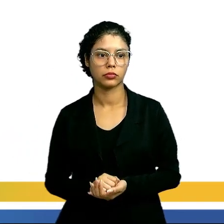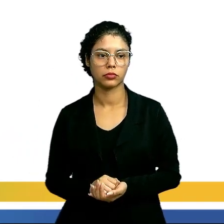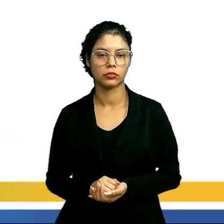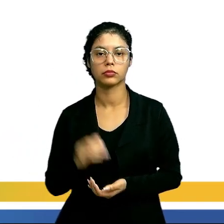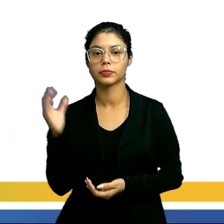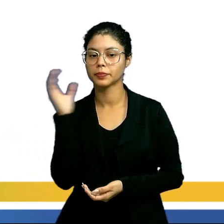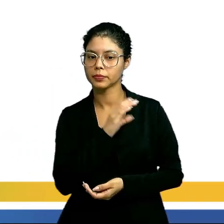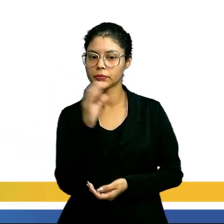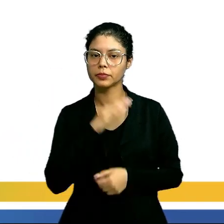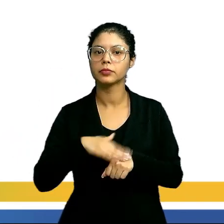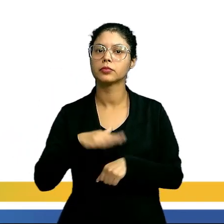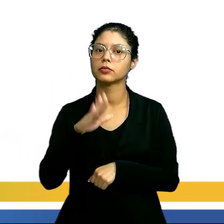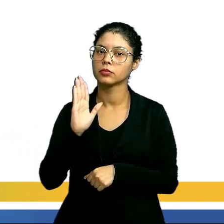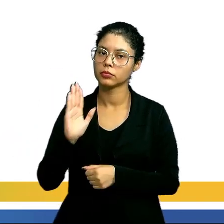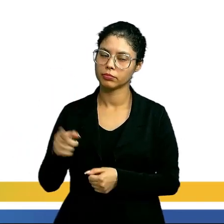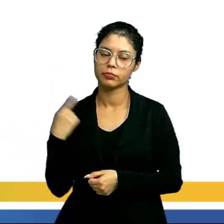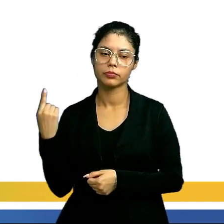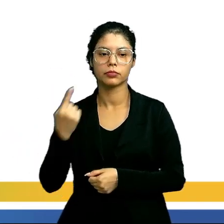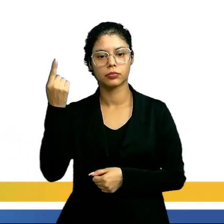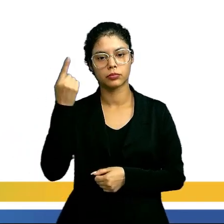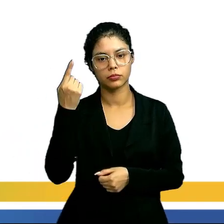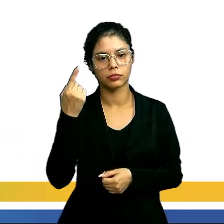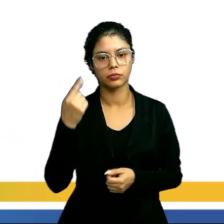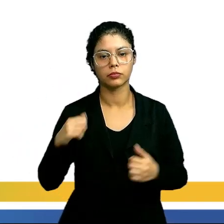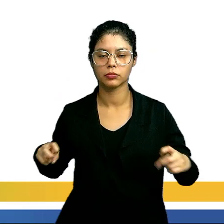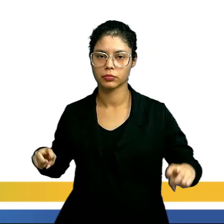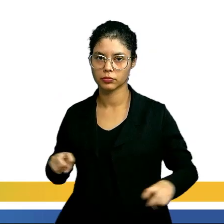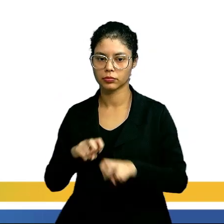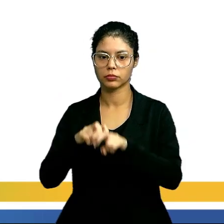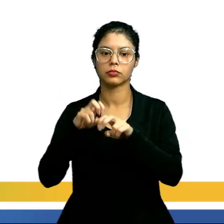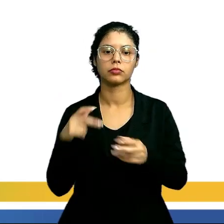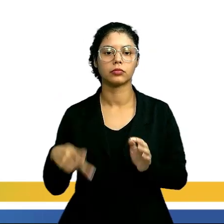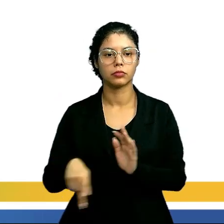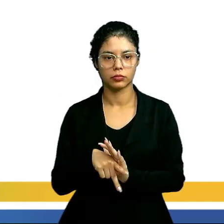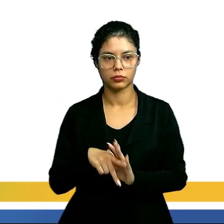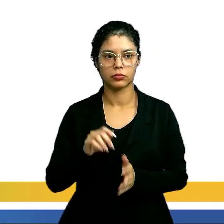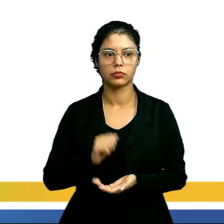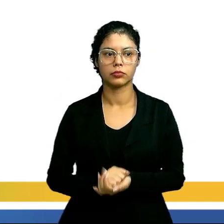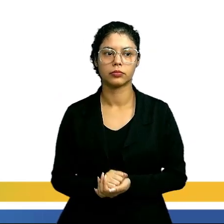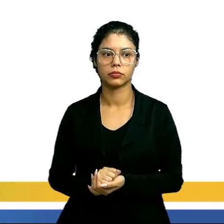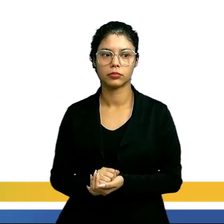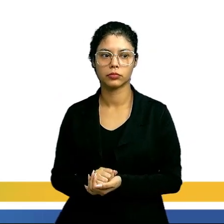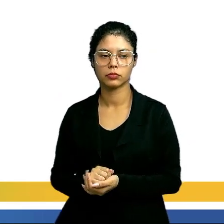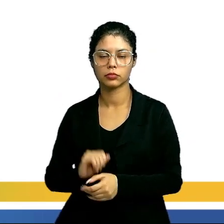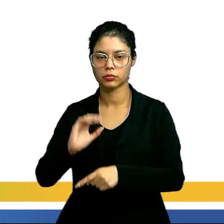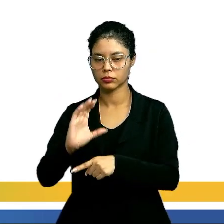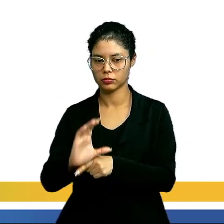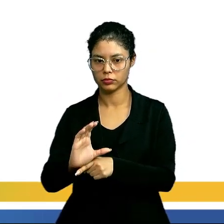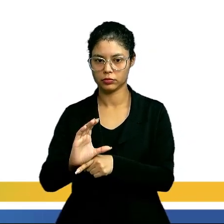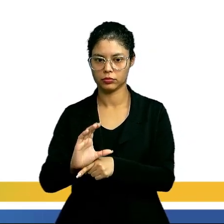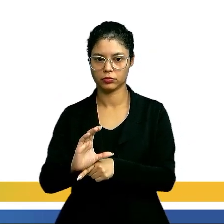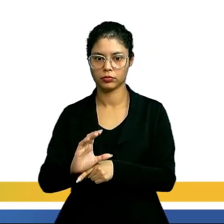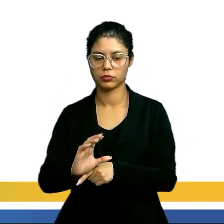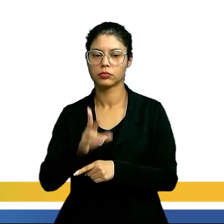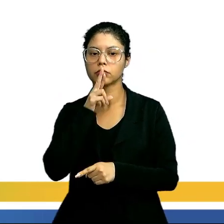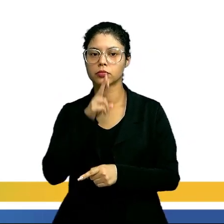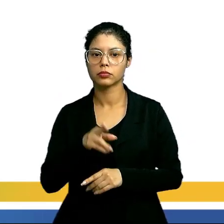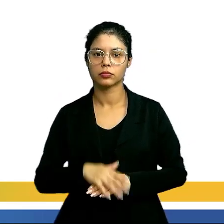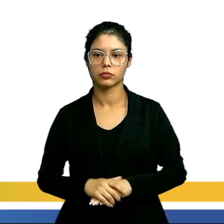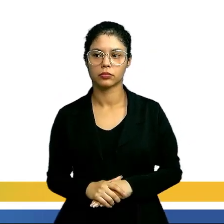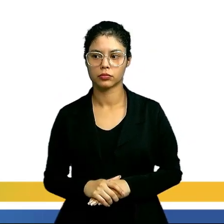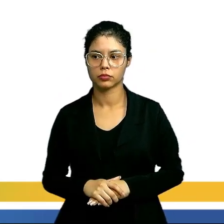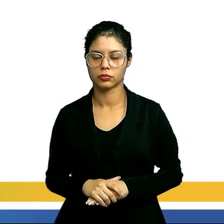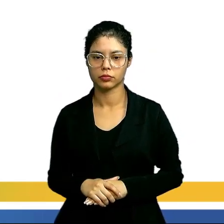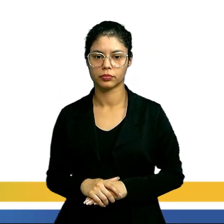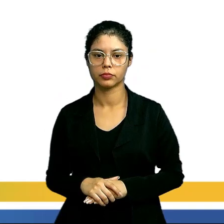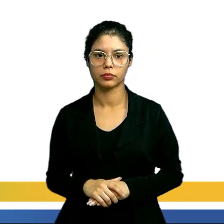produzir velocidades ainda mais altas para a colisão desses prótons. Então, temos aqui como resultado nosso gabarito